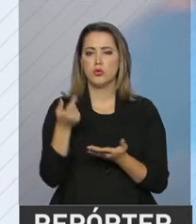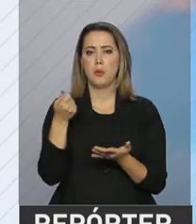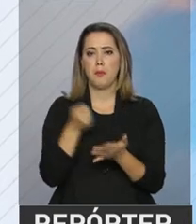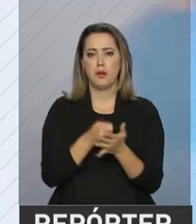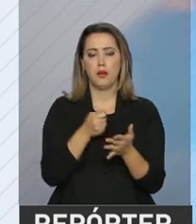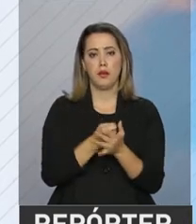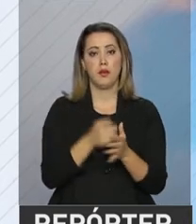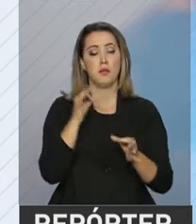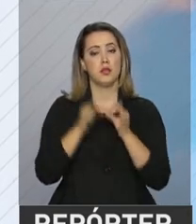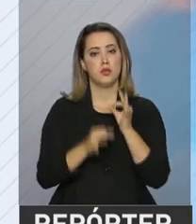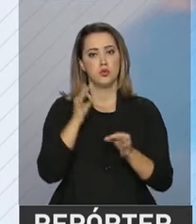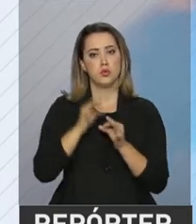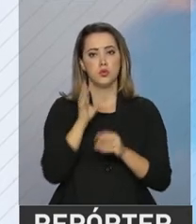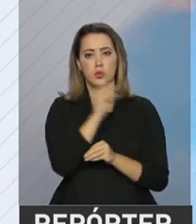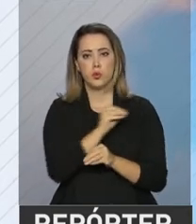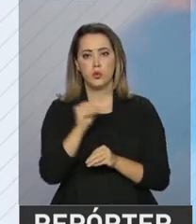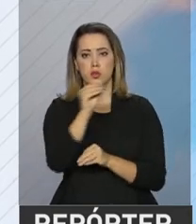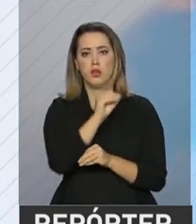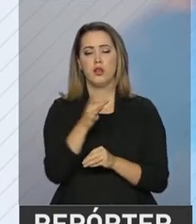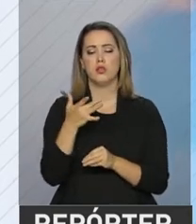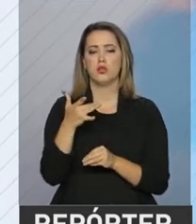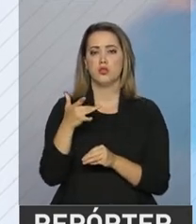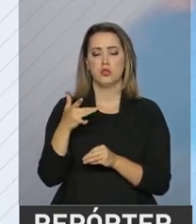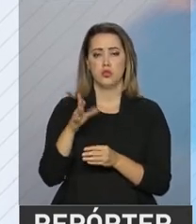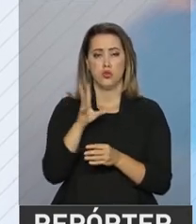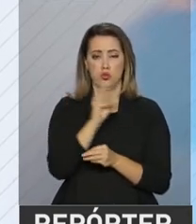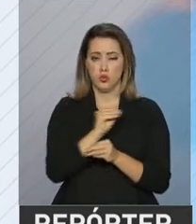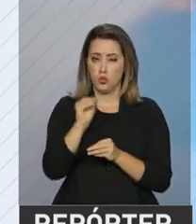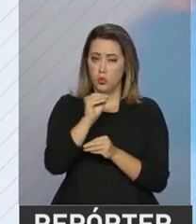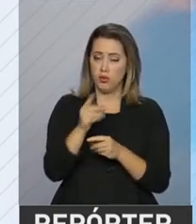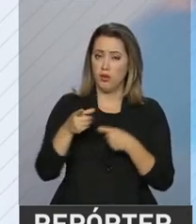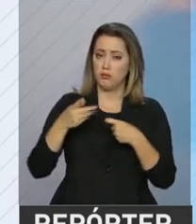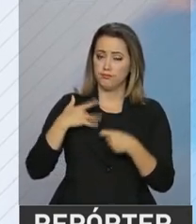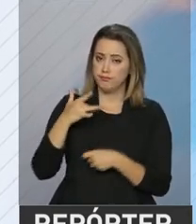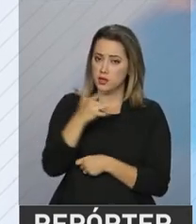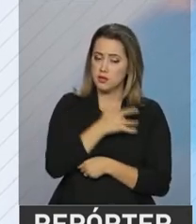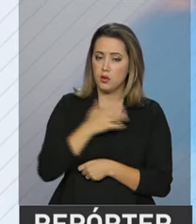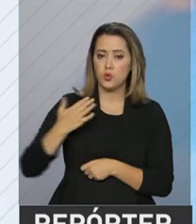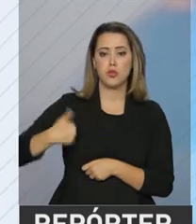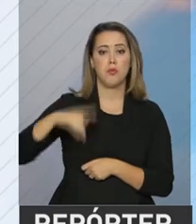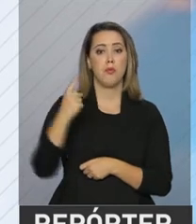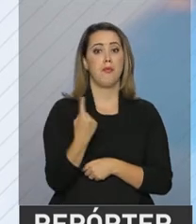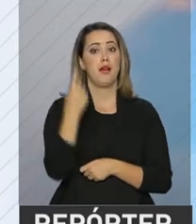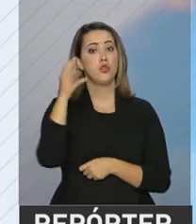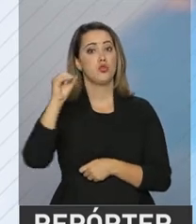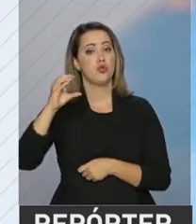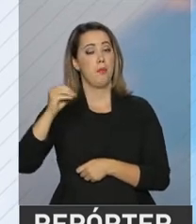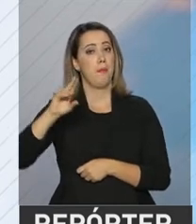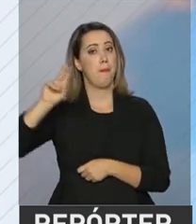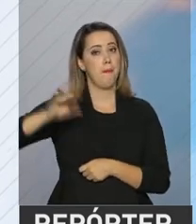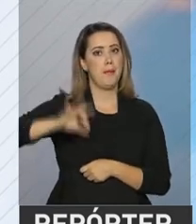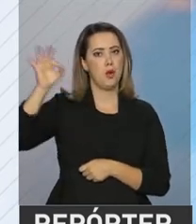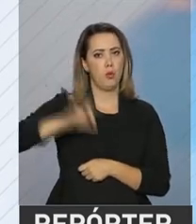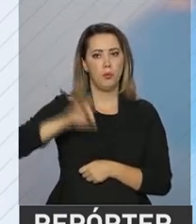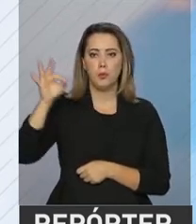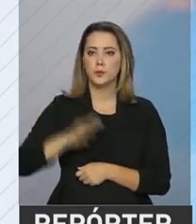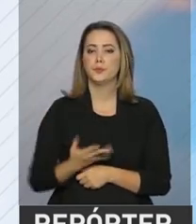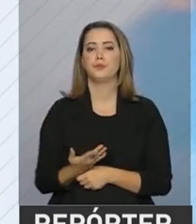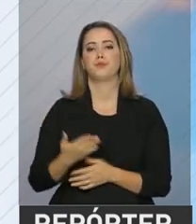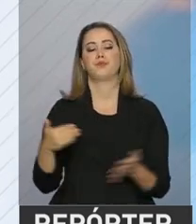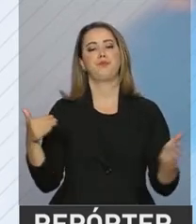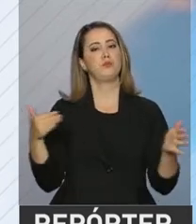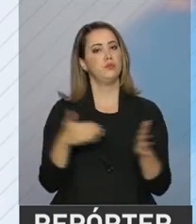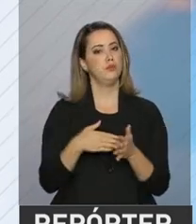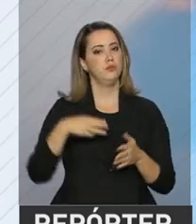para bancar tratamentos na rede privada um aumento de mais de mil por cento no período neste ano até maio